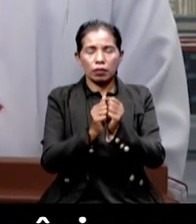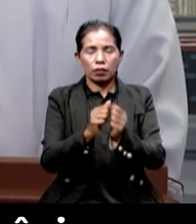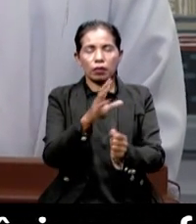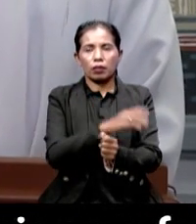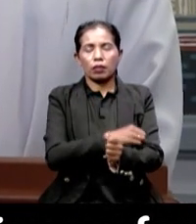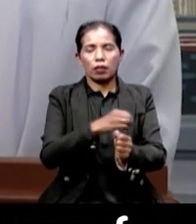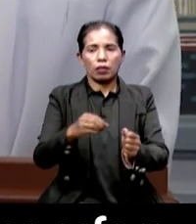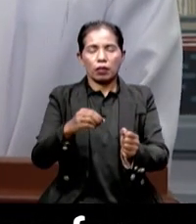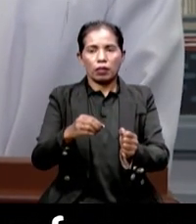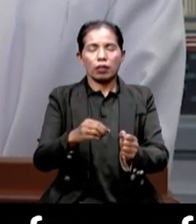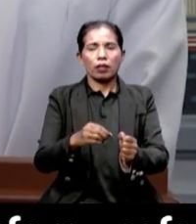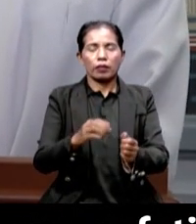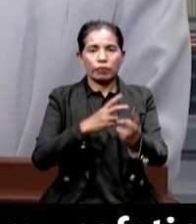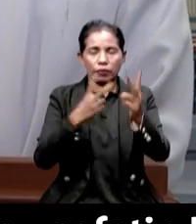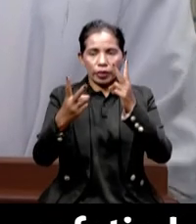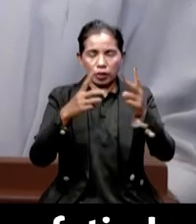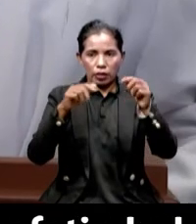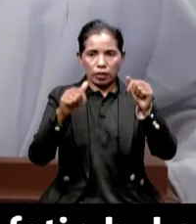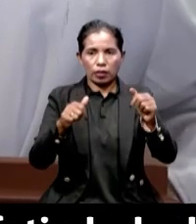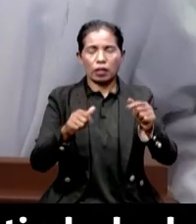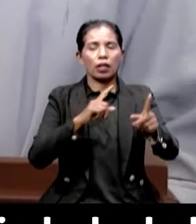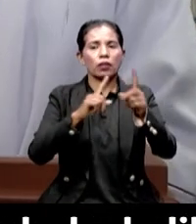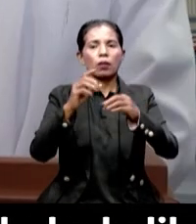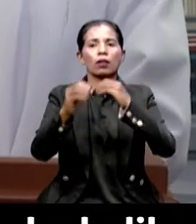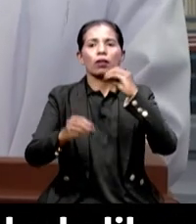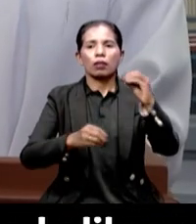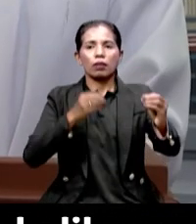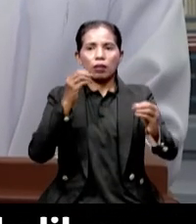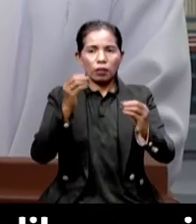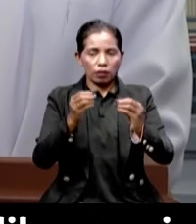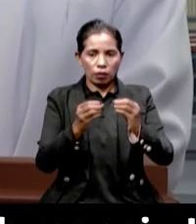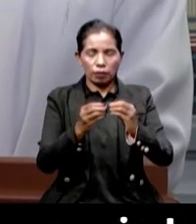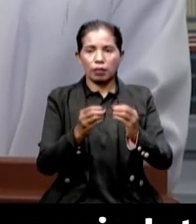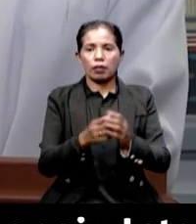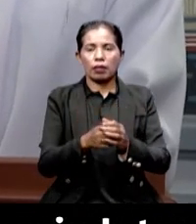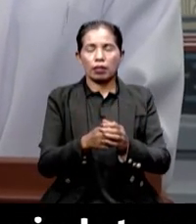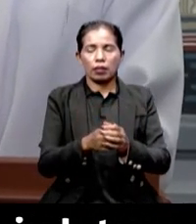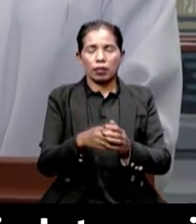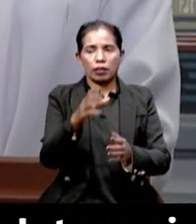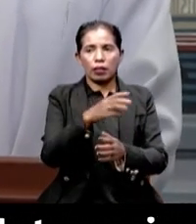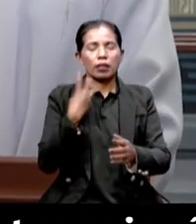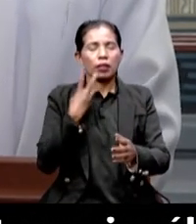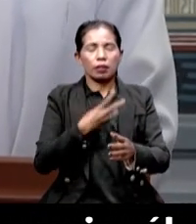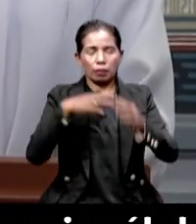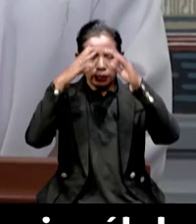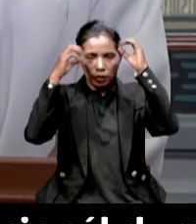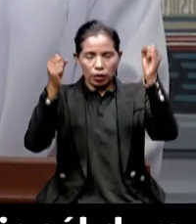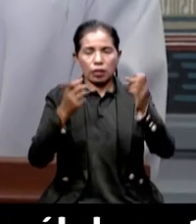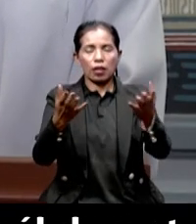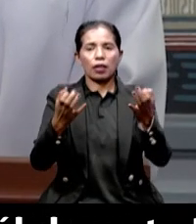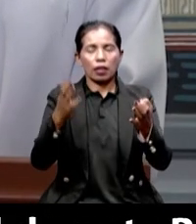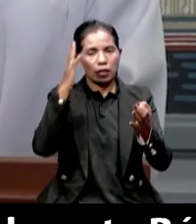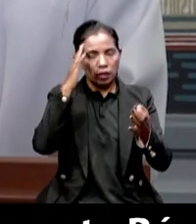Prisi. Visita da Nélio Liu, atu qualei tuan, excelência, seu Presidente, a cara hatene tuan, quando as